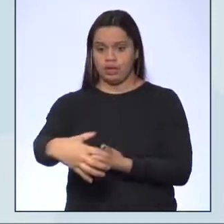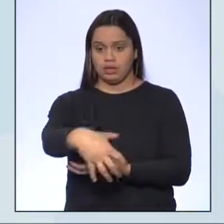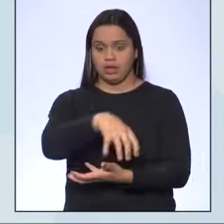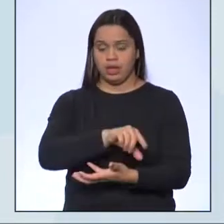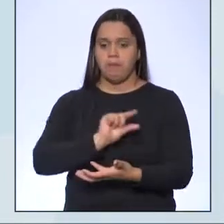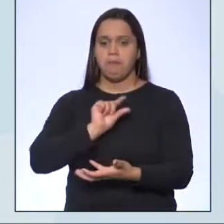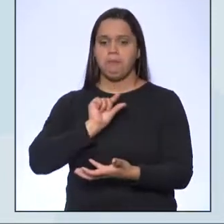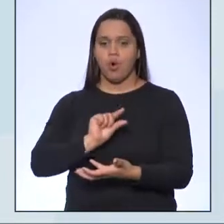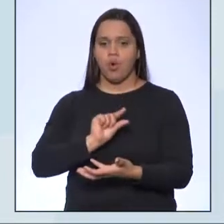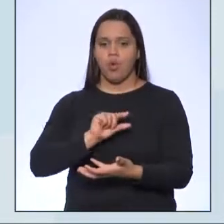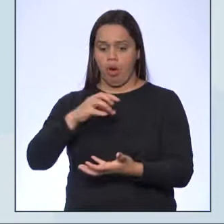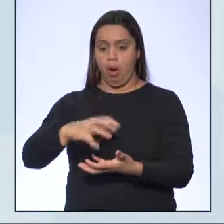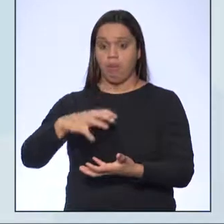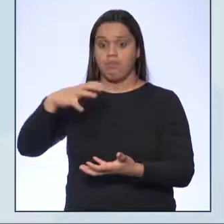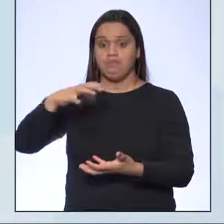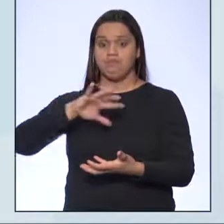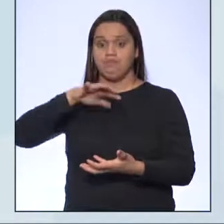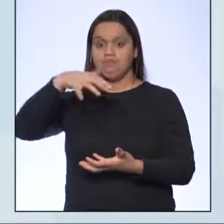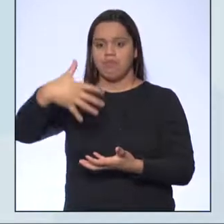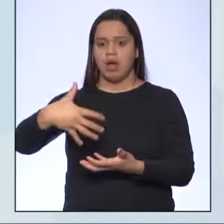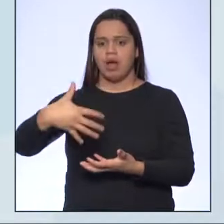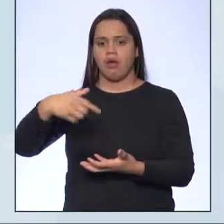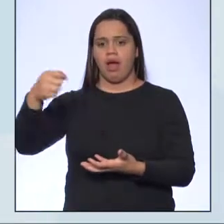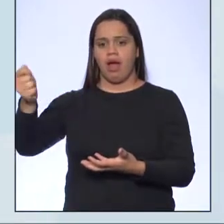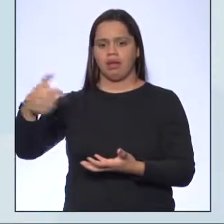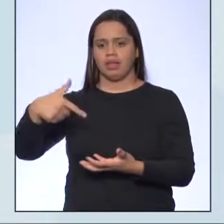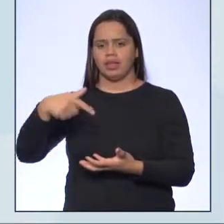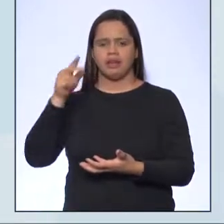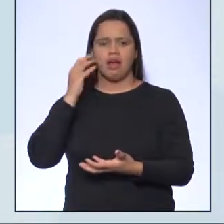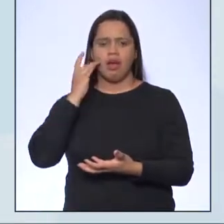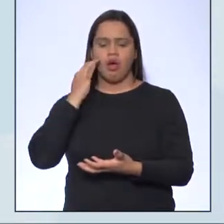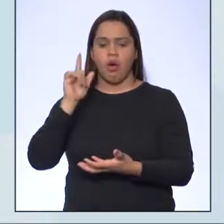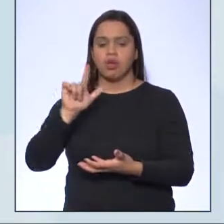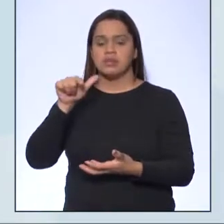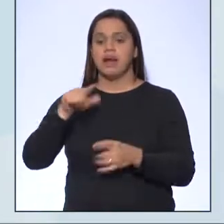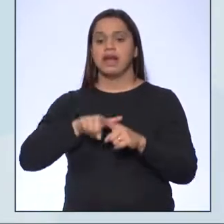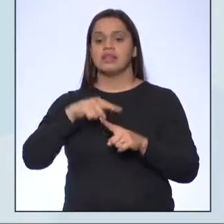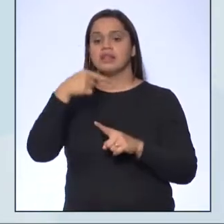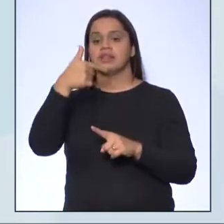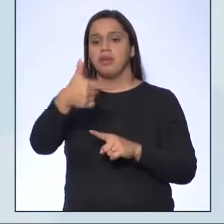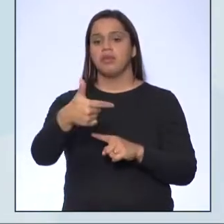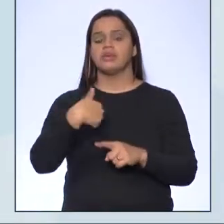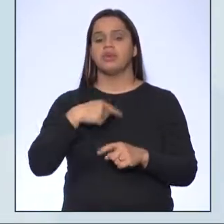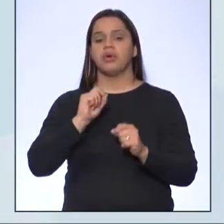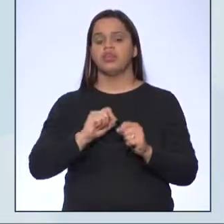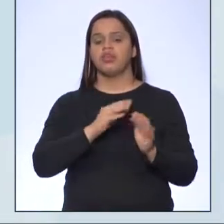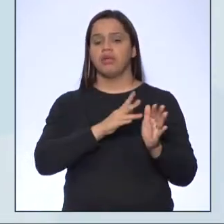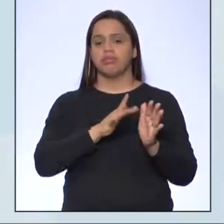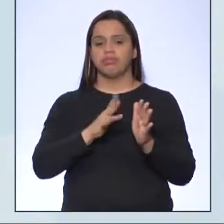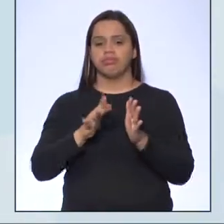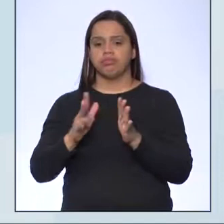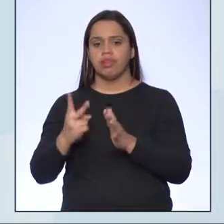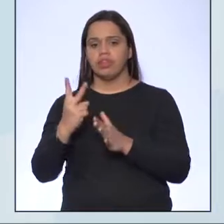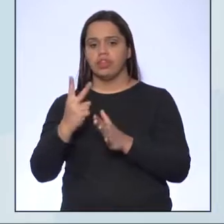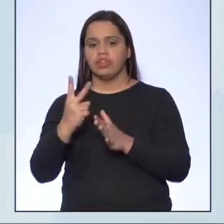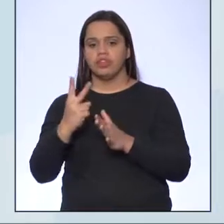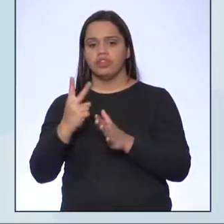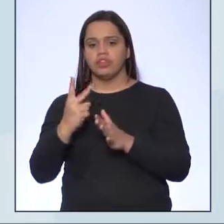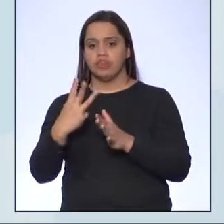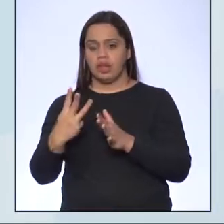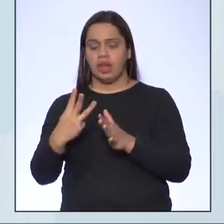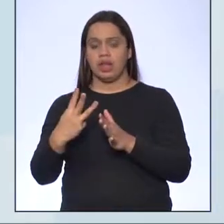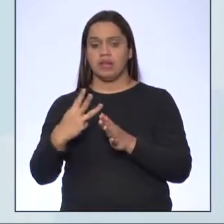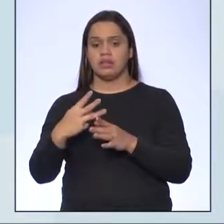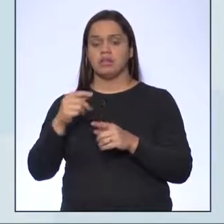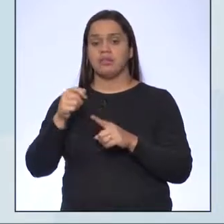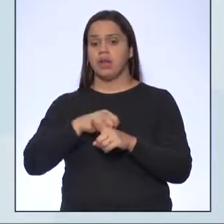registrados, né? Com o passar do tempo, né, vocês podem acompanhar que em 23 de